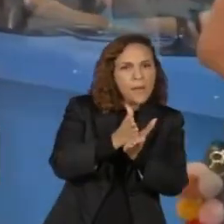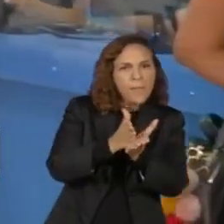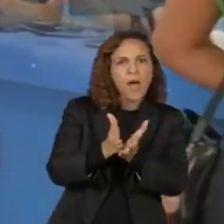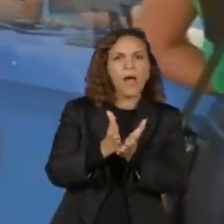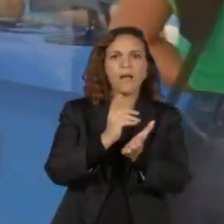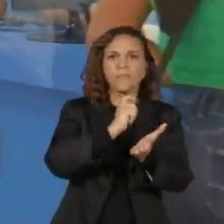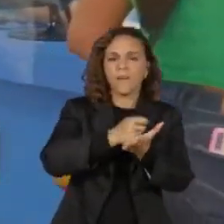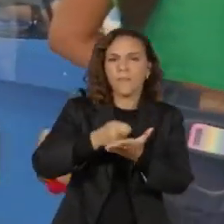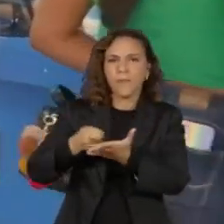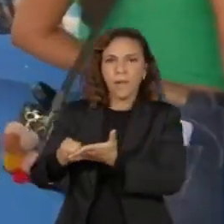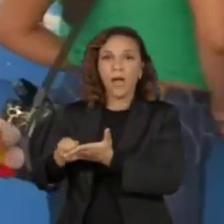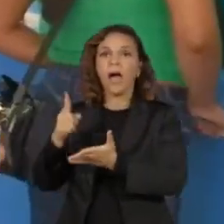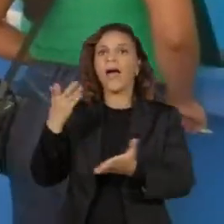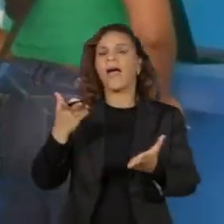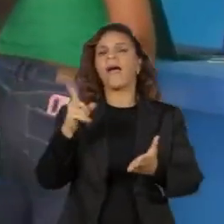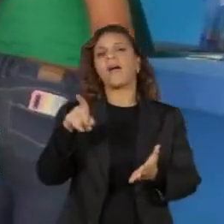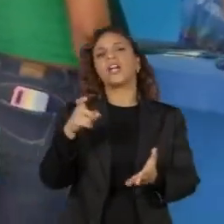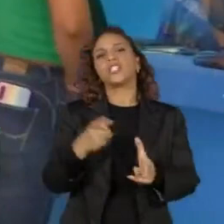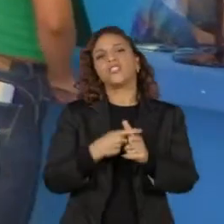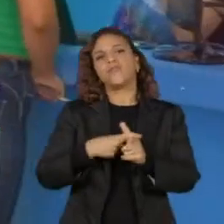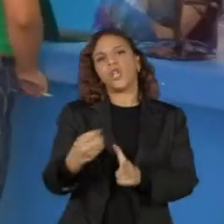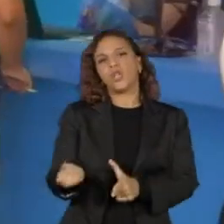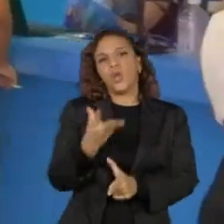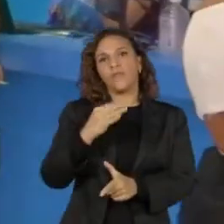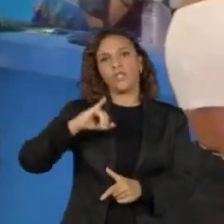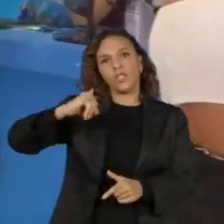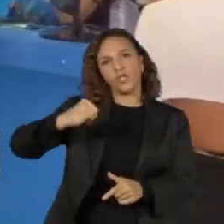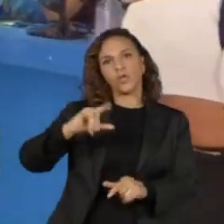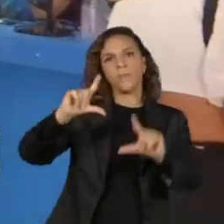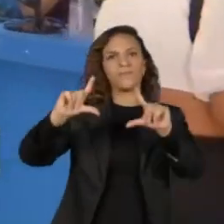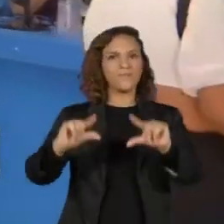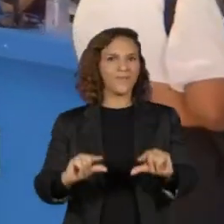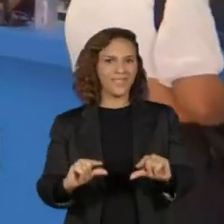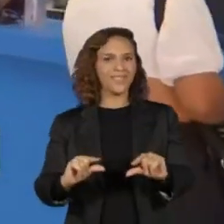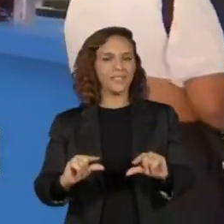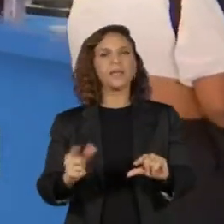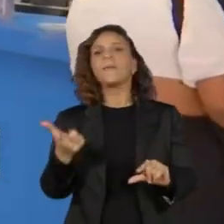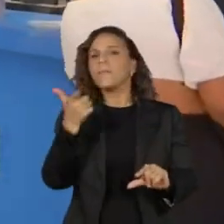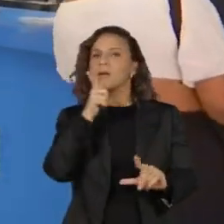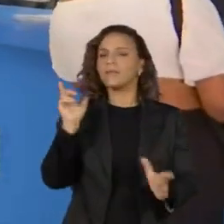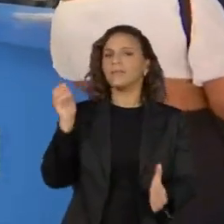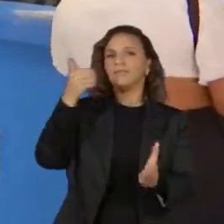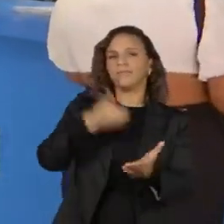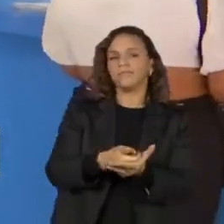Ele assume uma dívida nova, com outro juro mais baixo, para ele quitar e limpar seu nome.